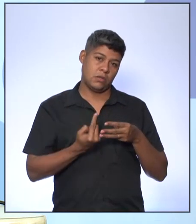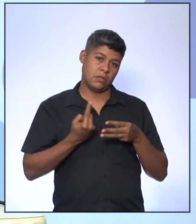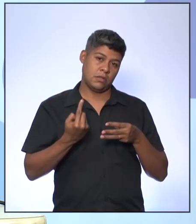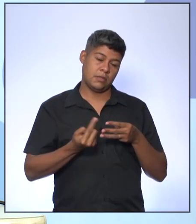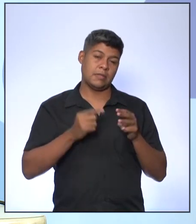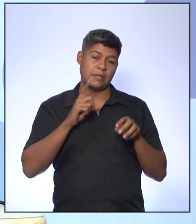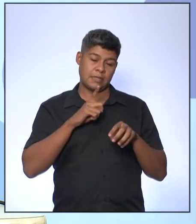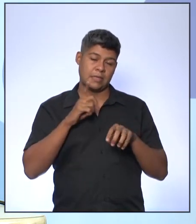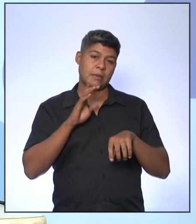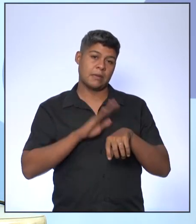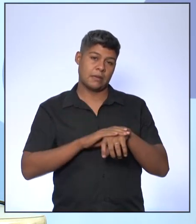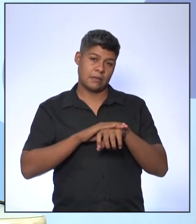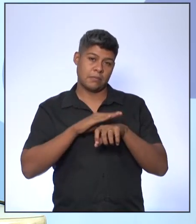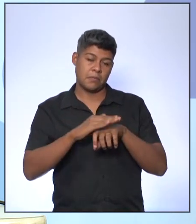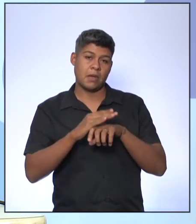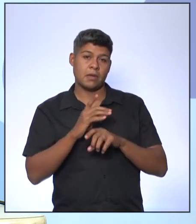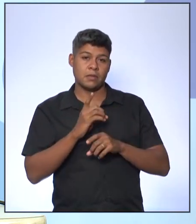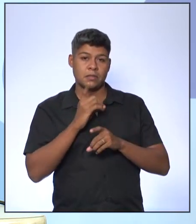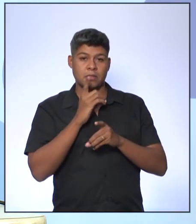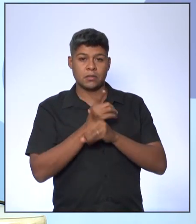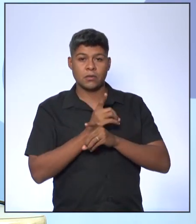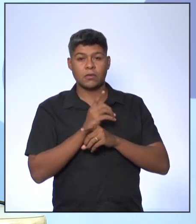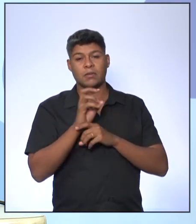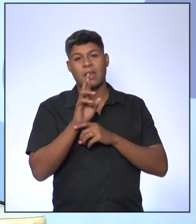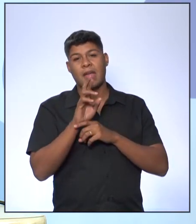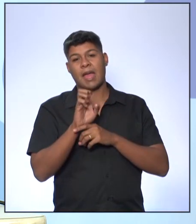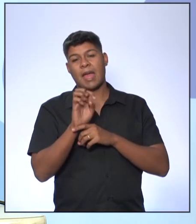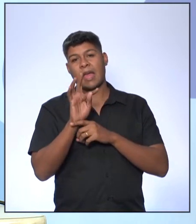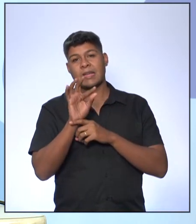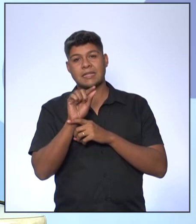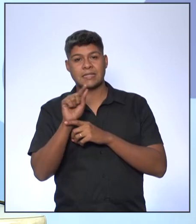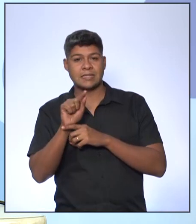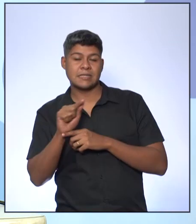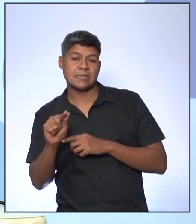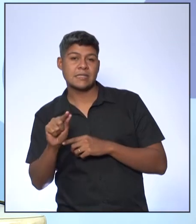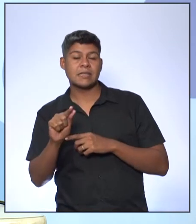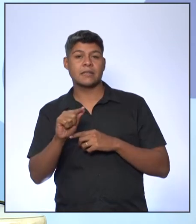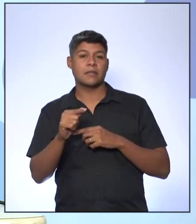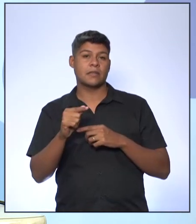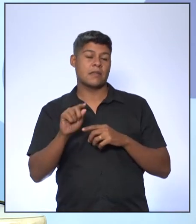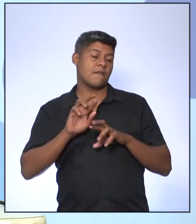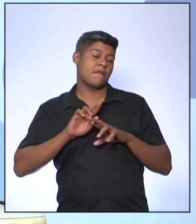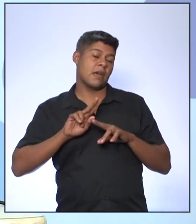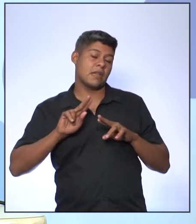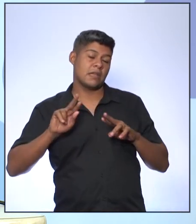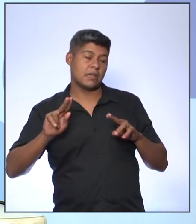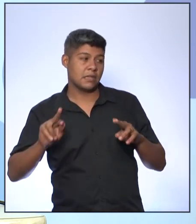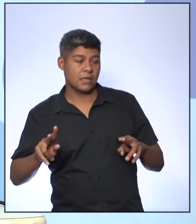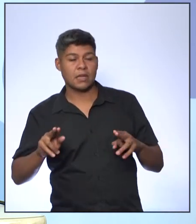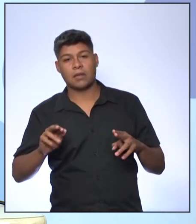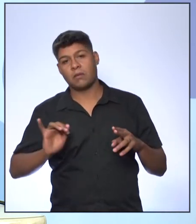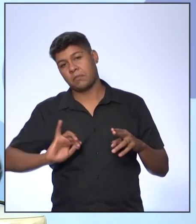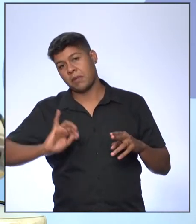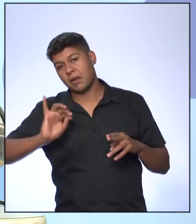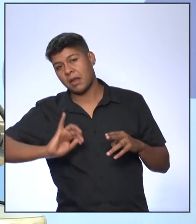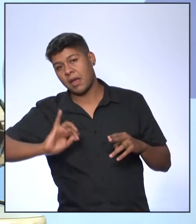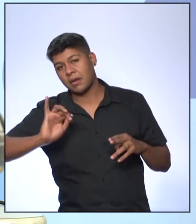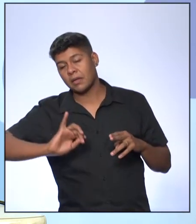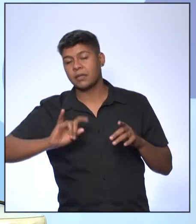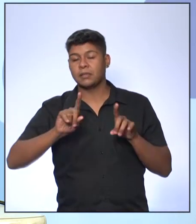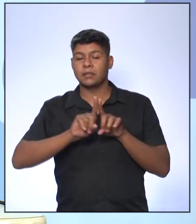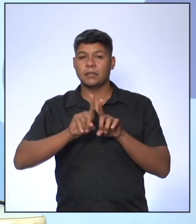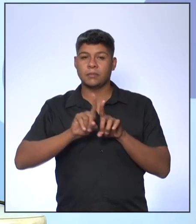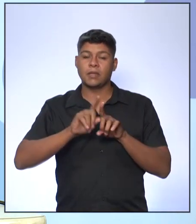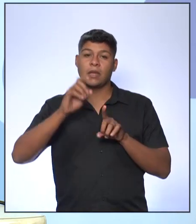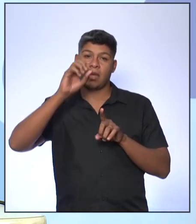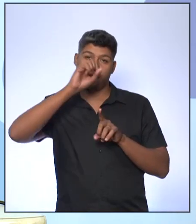tem mais, você talvez tenha encontrado aí o Hertz, né, que informa aí a variação das correntes alternadas, que também você vai